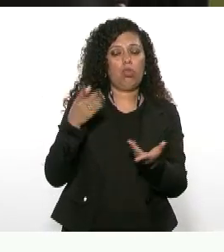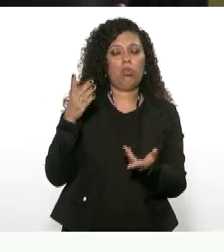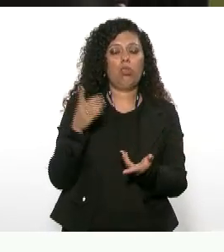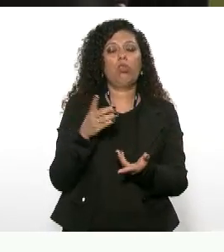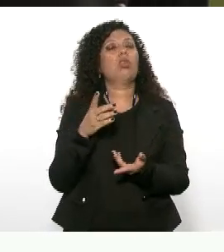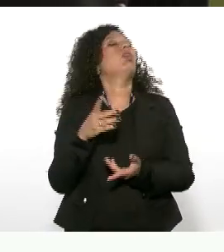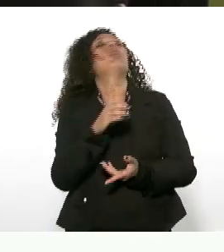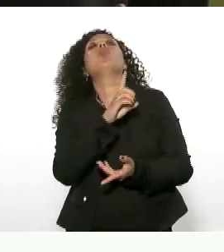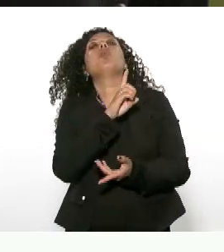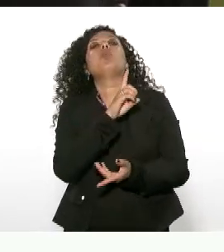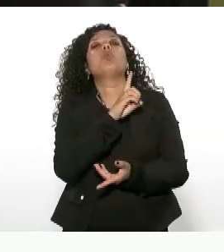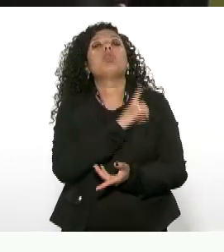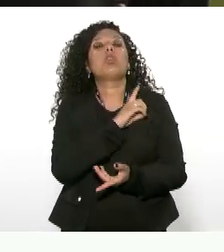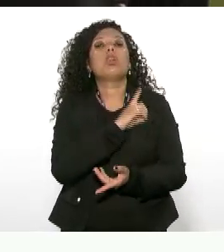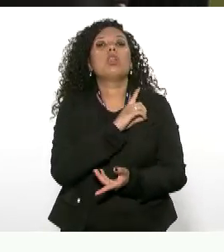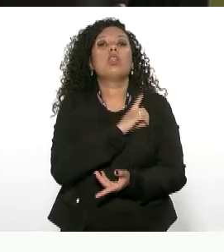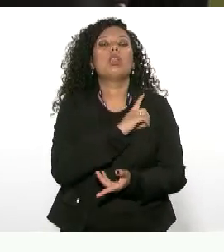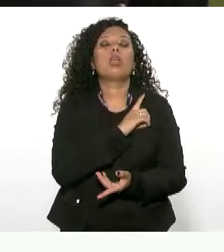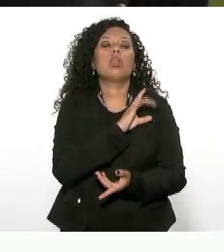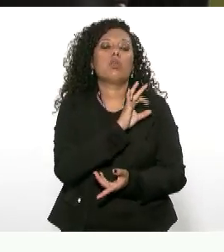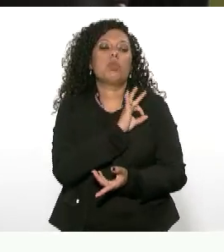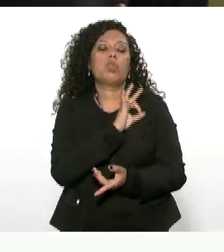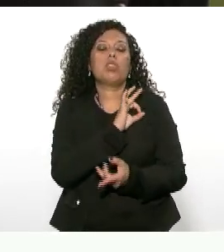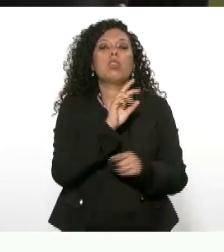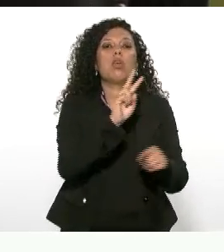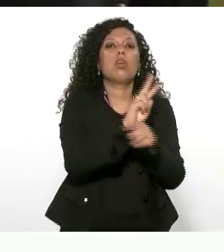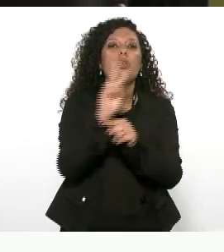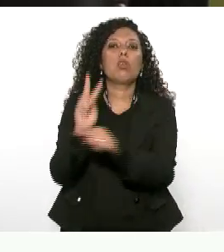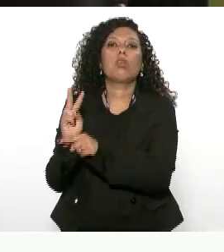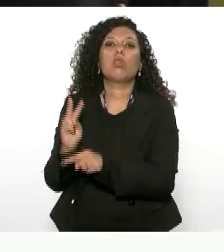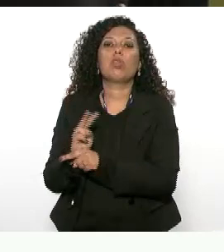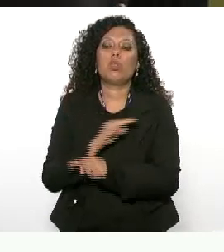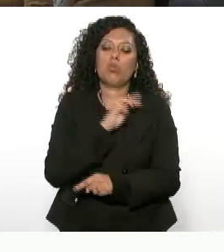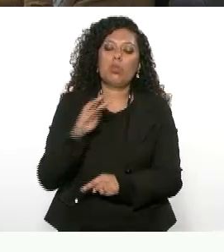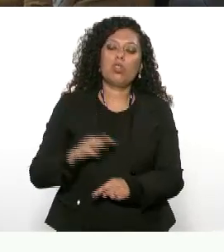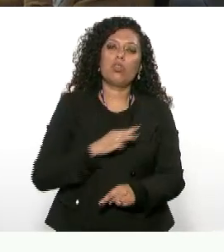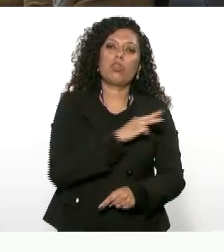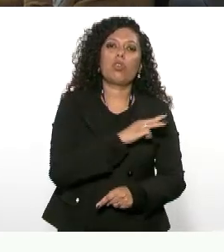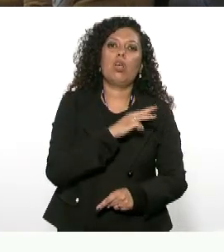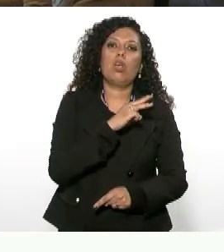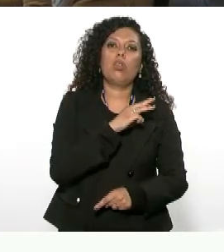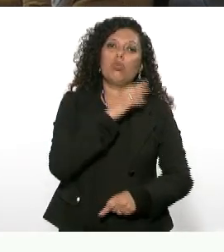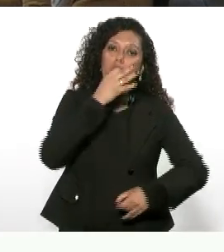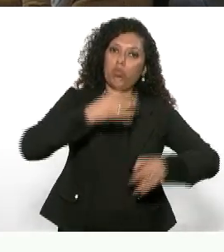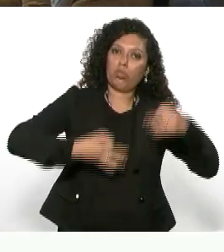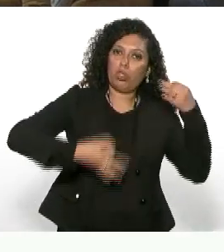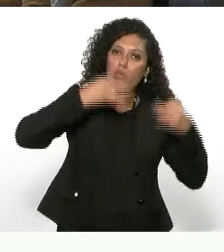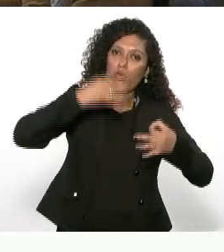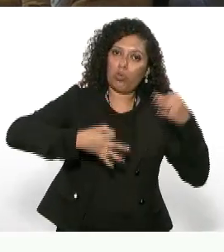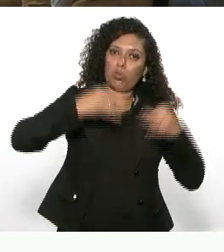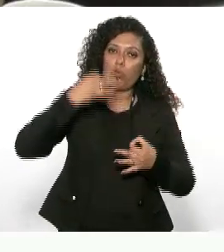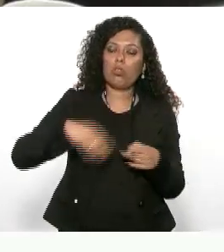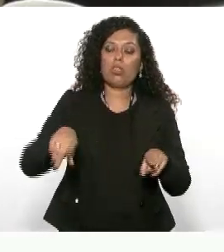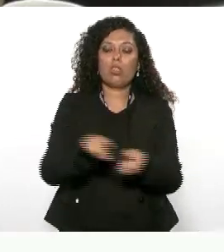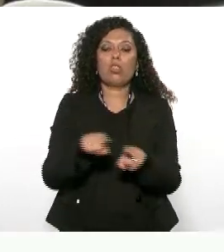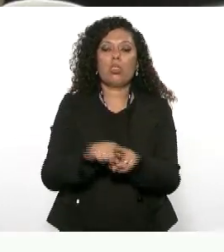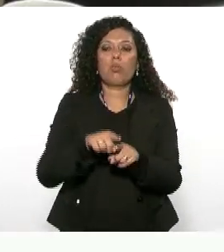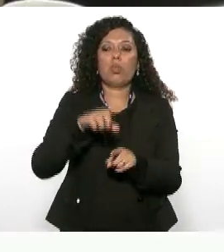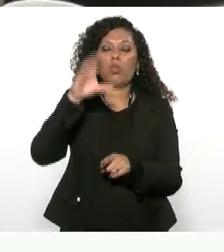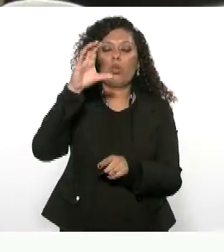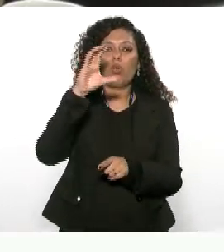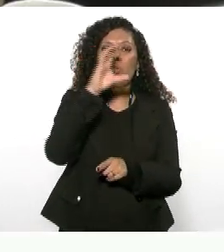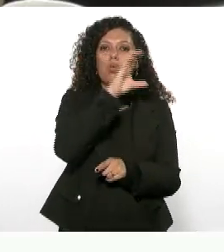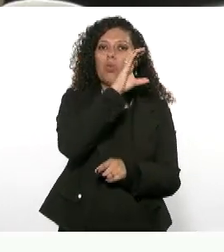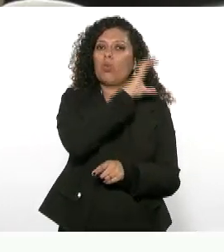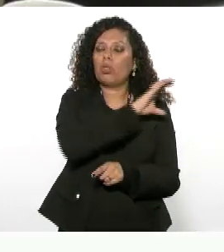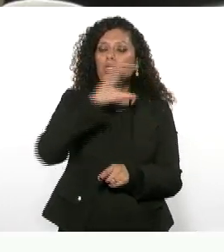Cláudio Laviano, nesse ato, representando o Ministério da Justiça e também coordenador-geral da Secretaria Nacional